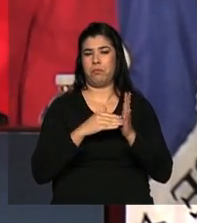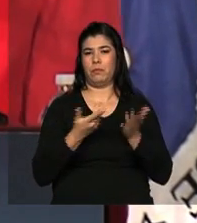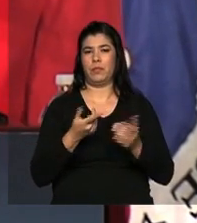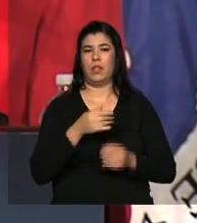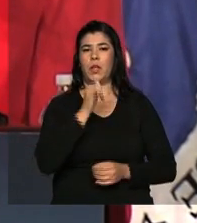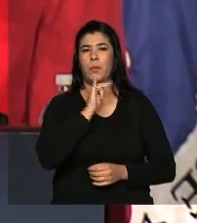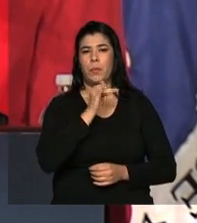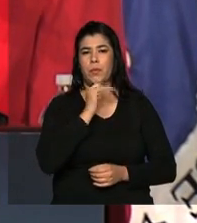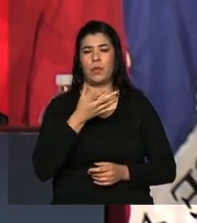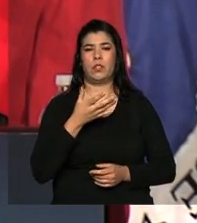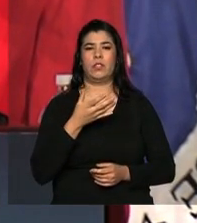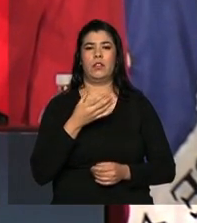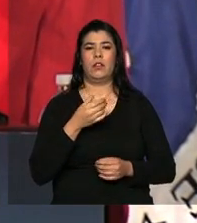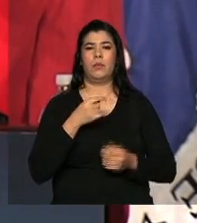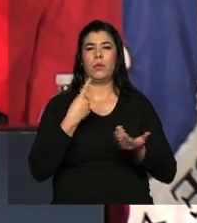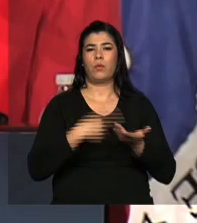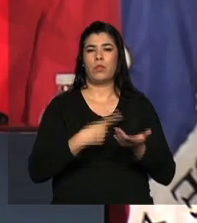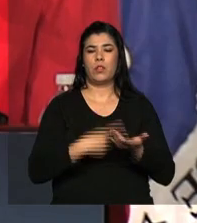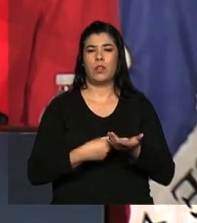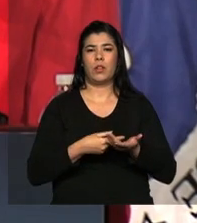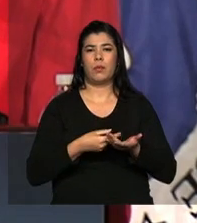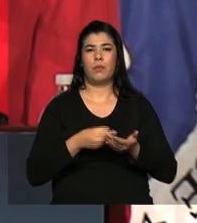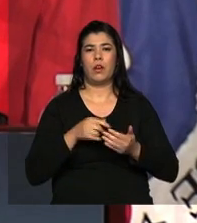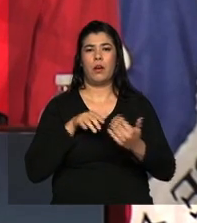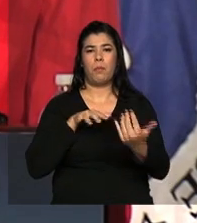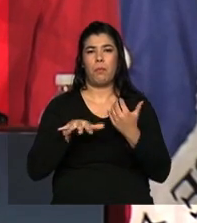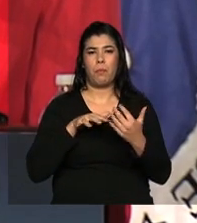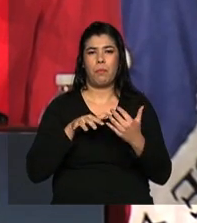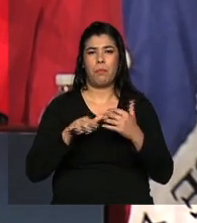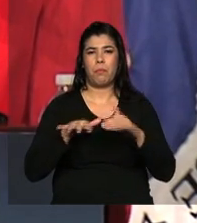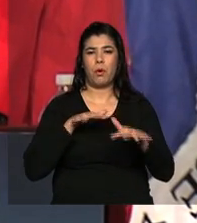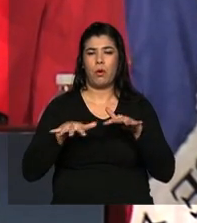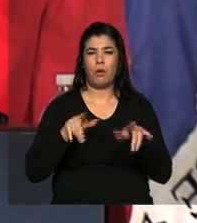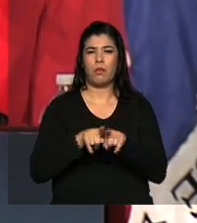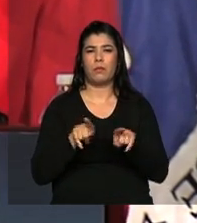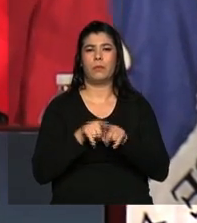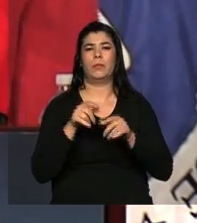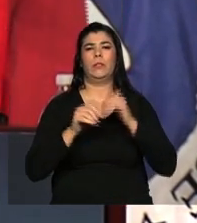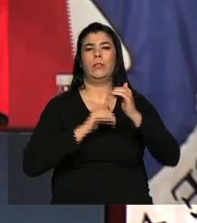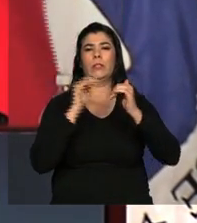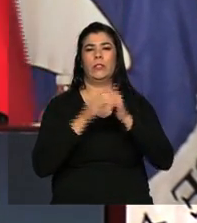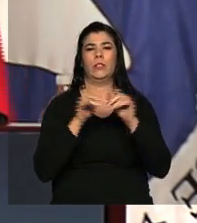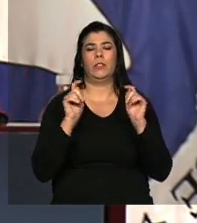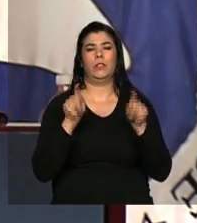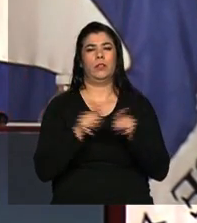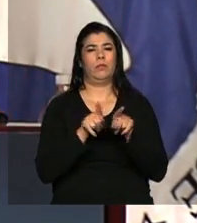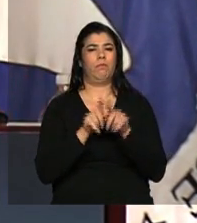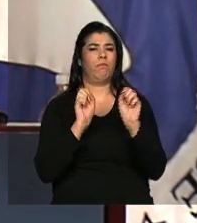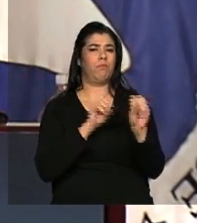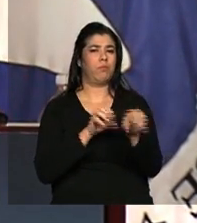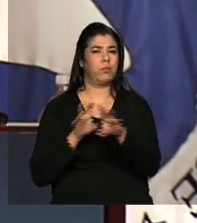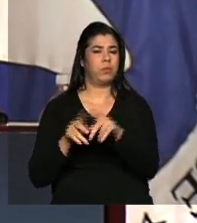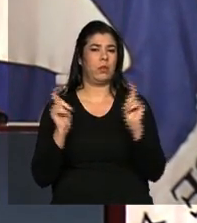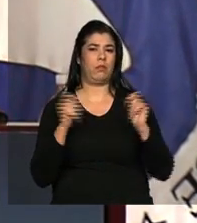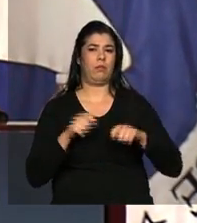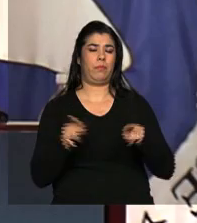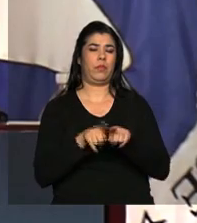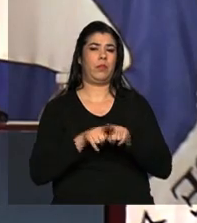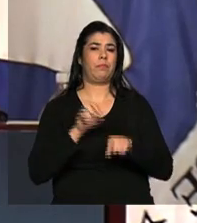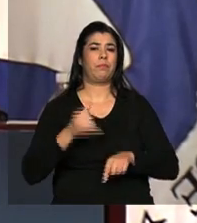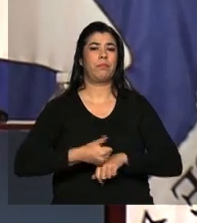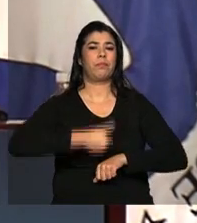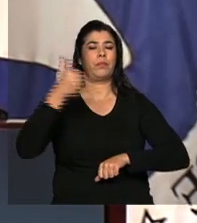como mobilidade acadêmica, conectividade entre escolas, capacitação e maiores oportunidades